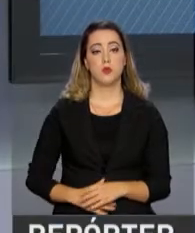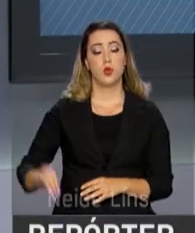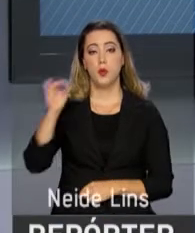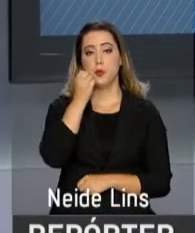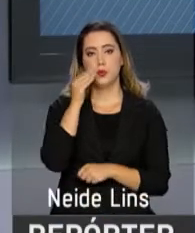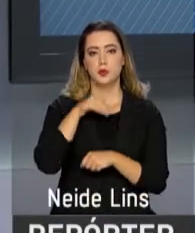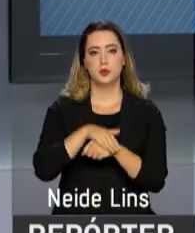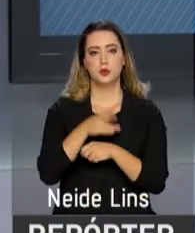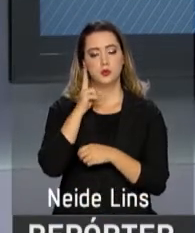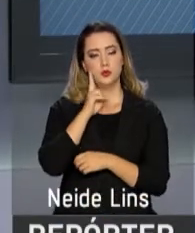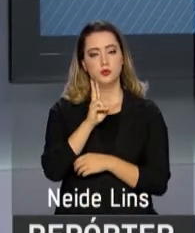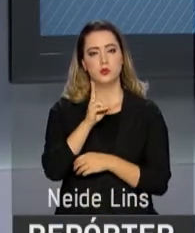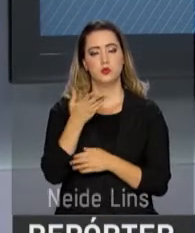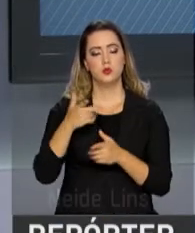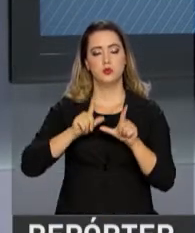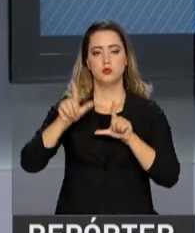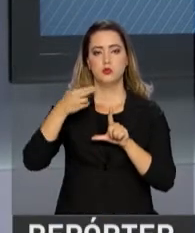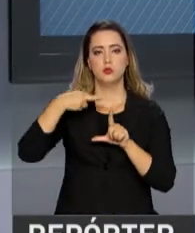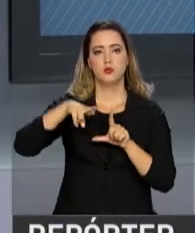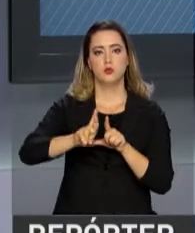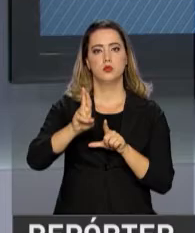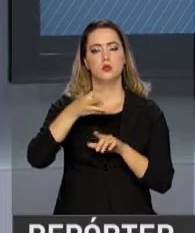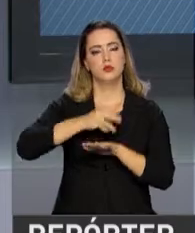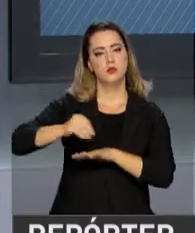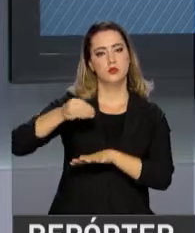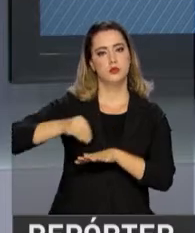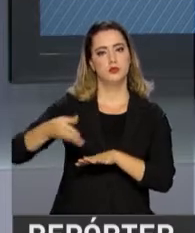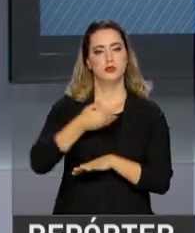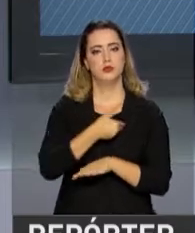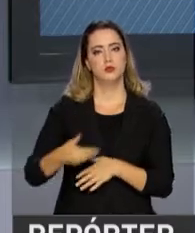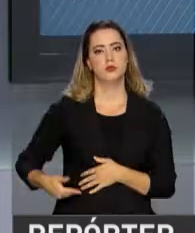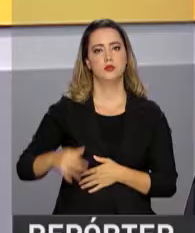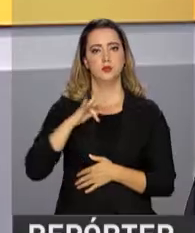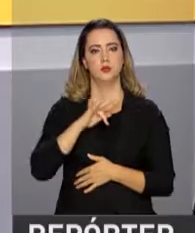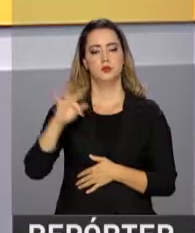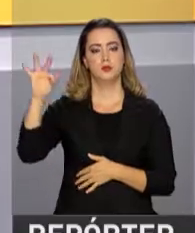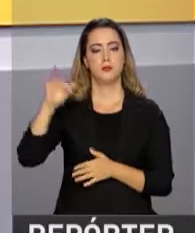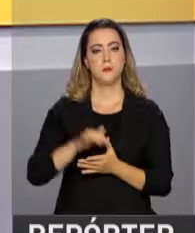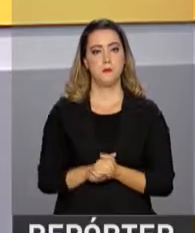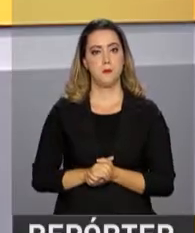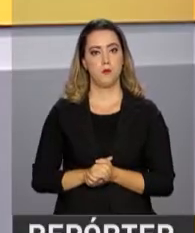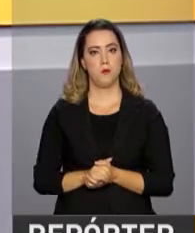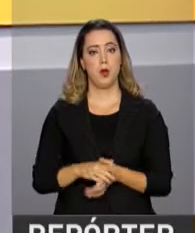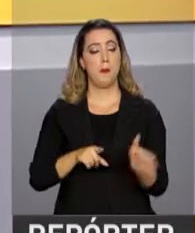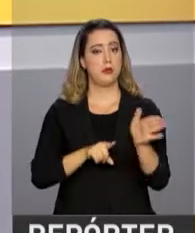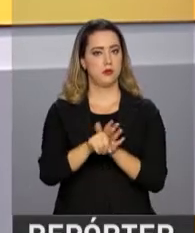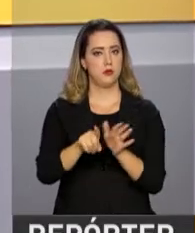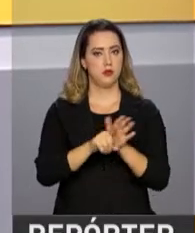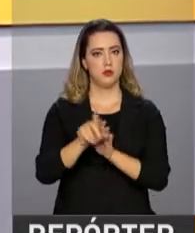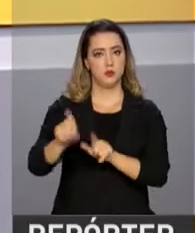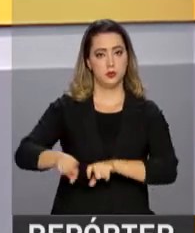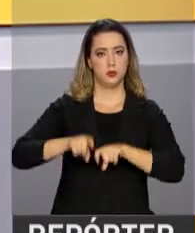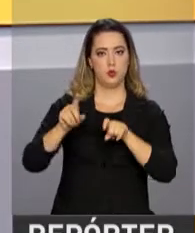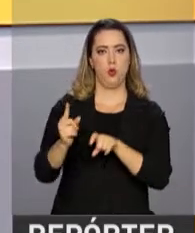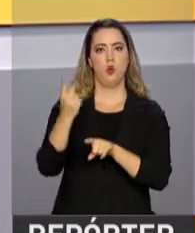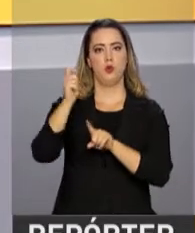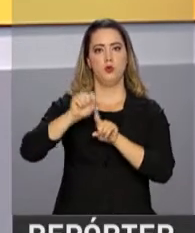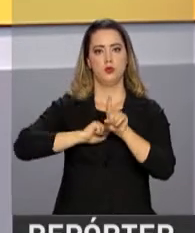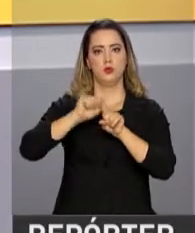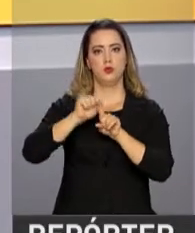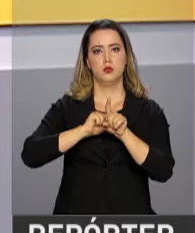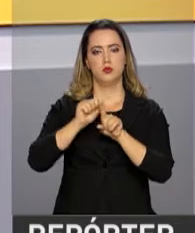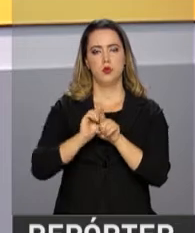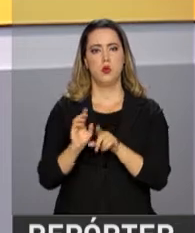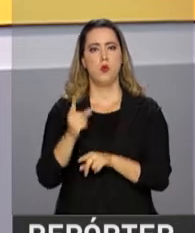Olá, boa noite. Começa agora o repórter NBR com as notícias do governo federal. O censo agropecuário completou um mês